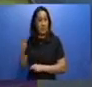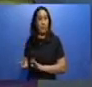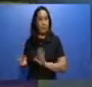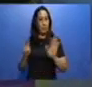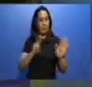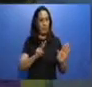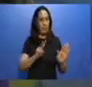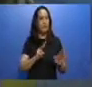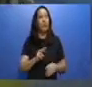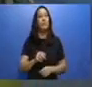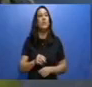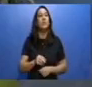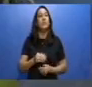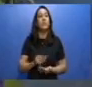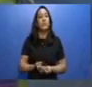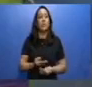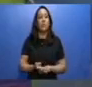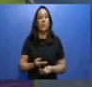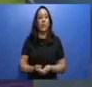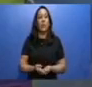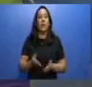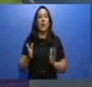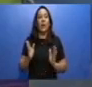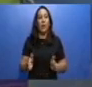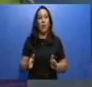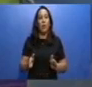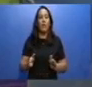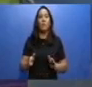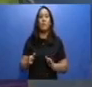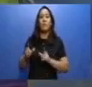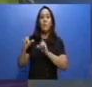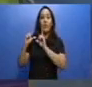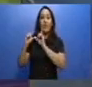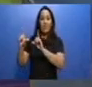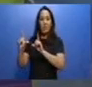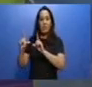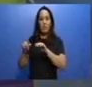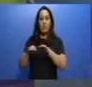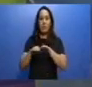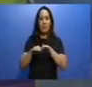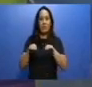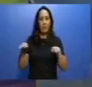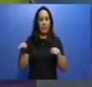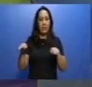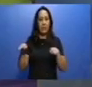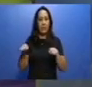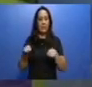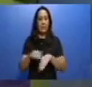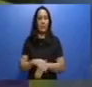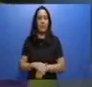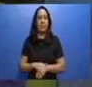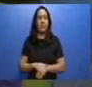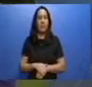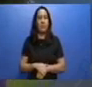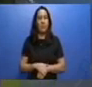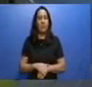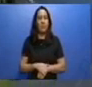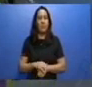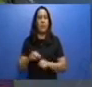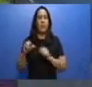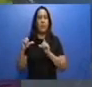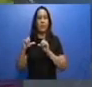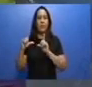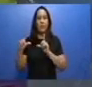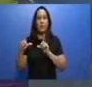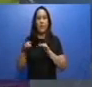geométricos. E nessa aula aqui, a gente vai retomar as figuras planas. O que é isso, professora? Figuras